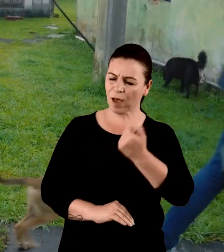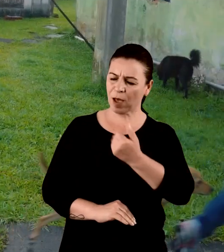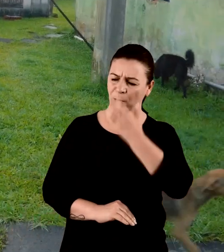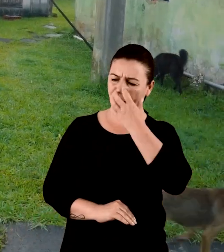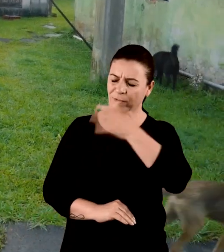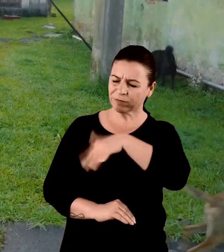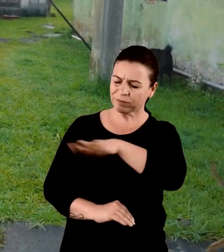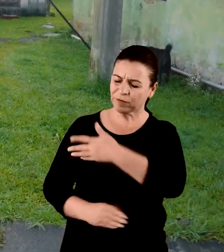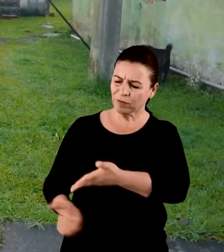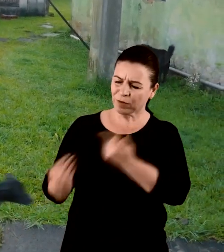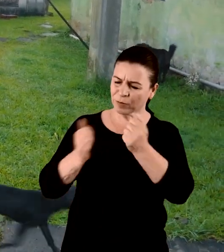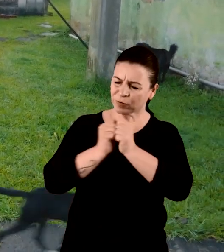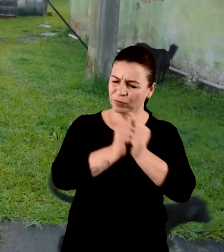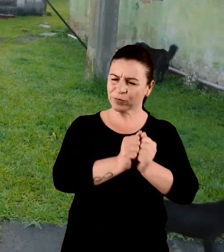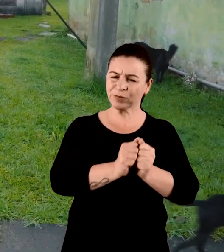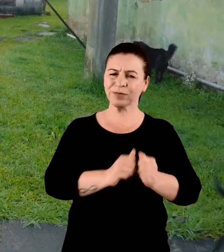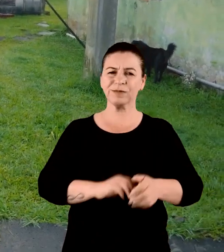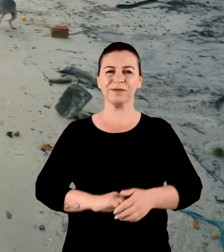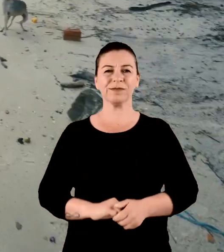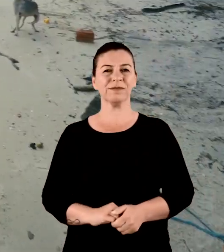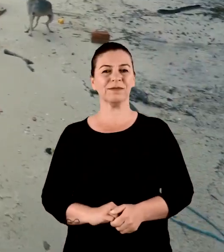Rapaz, vambora.